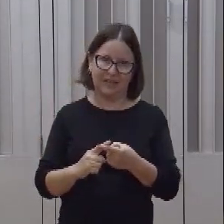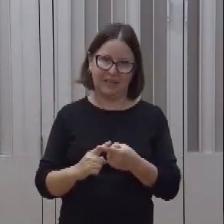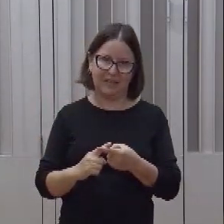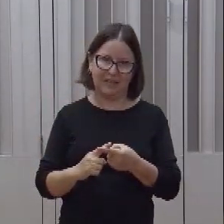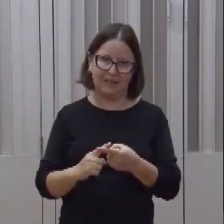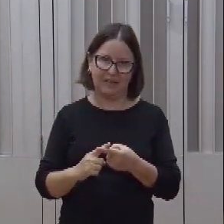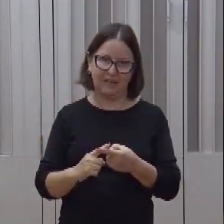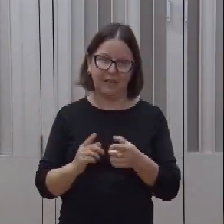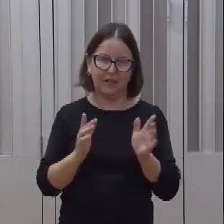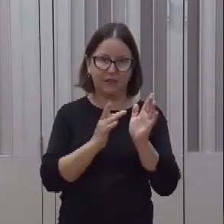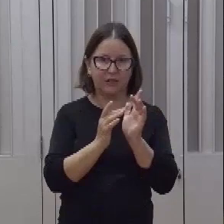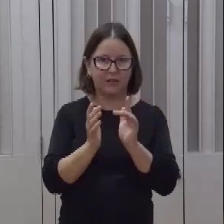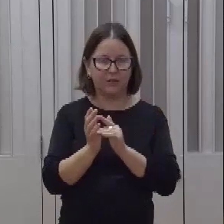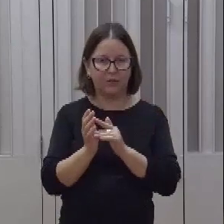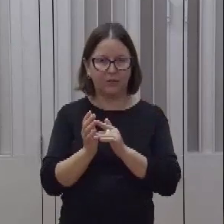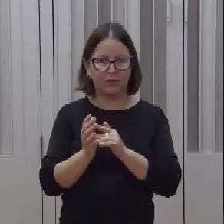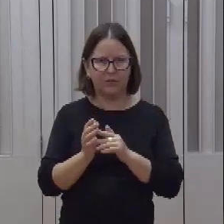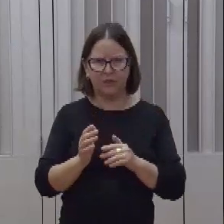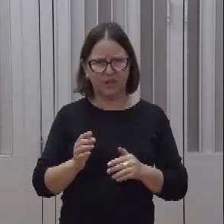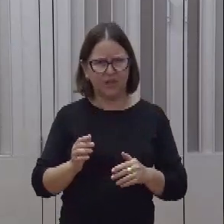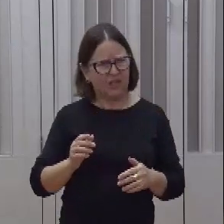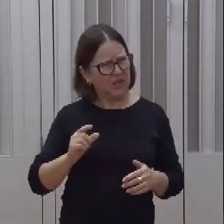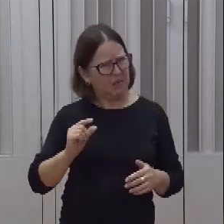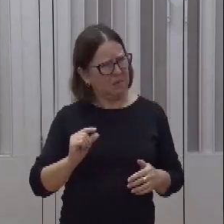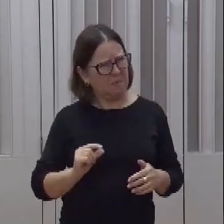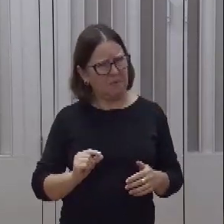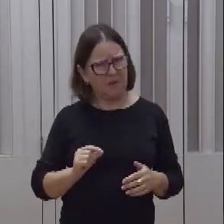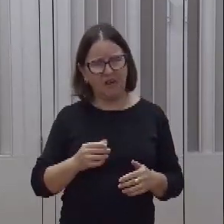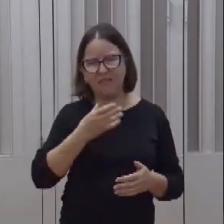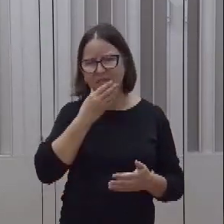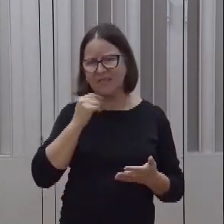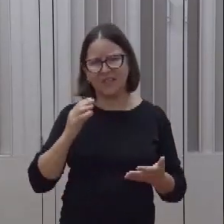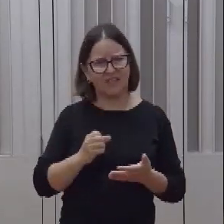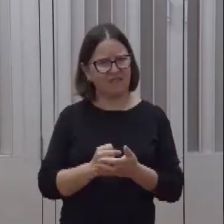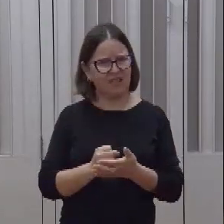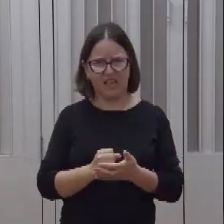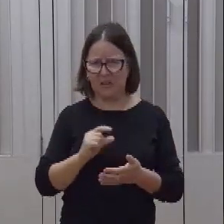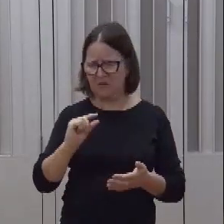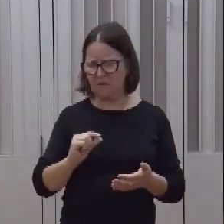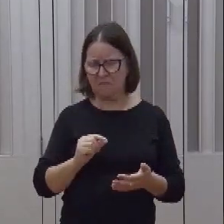Ele não é menos Salvador e nem menos Mestre.